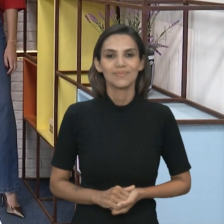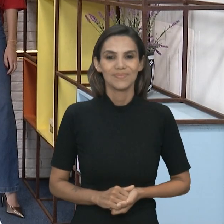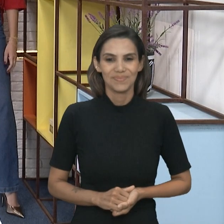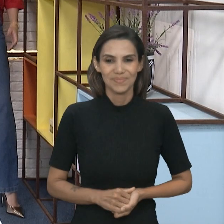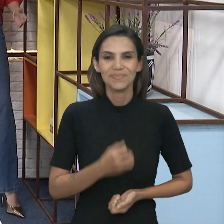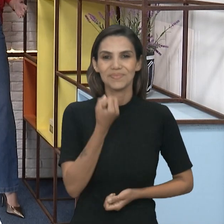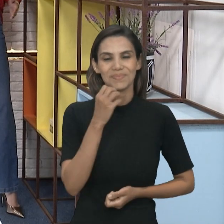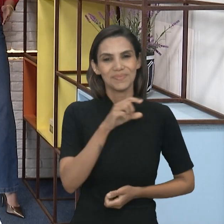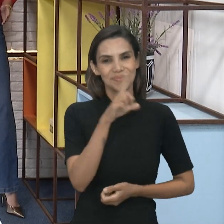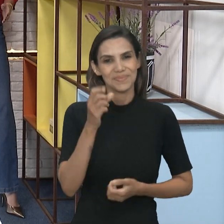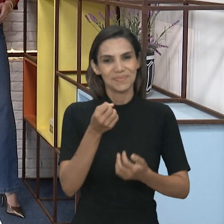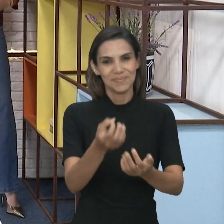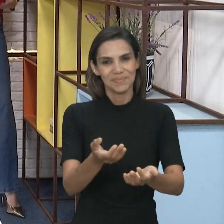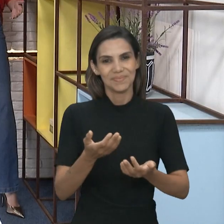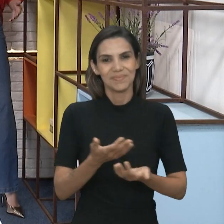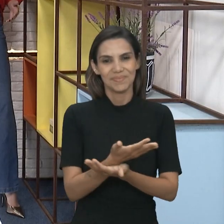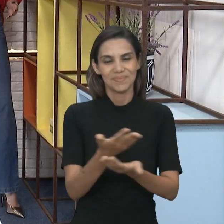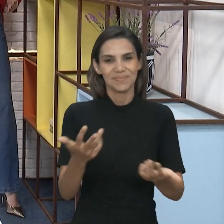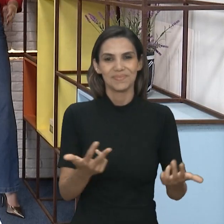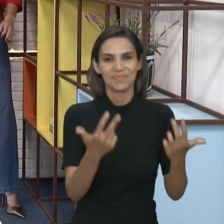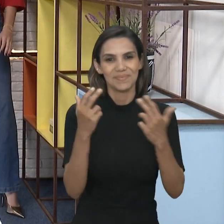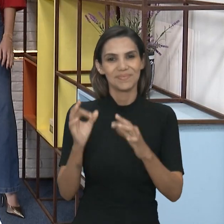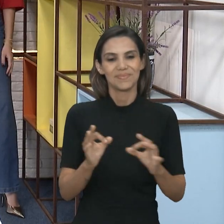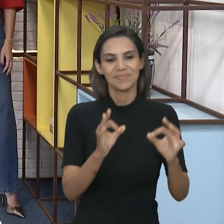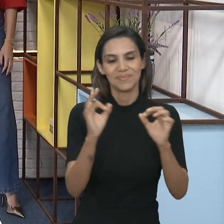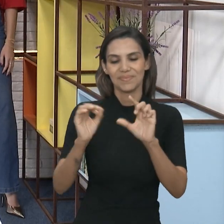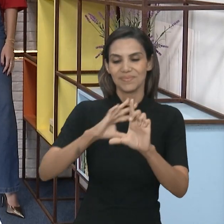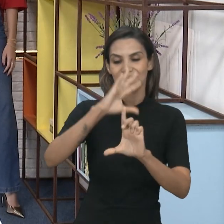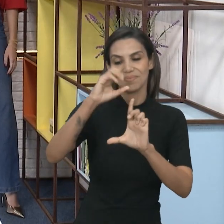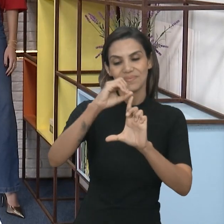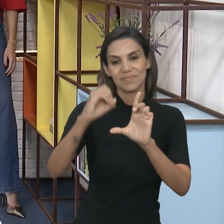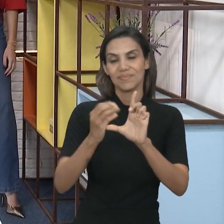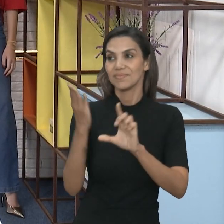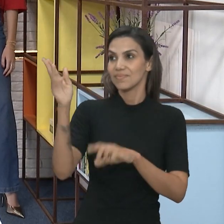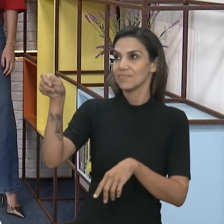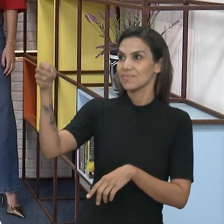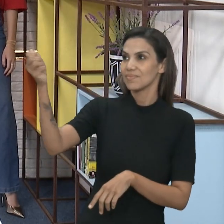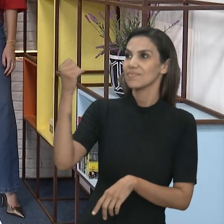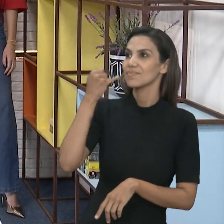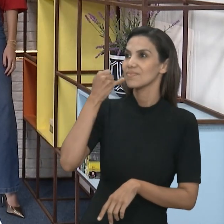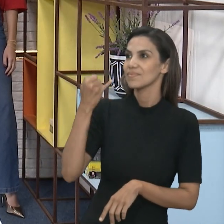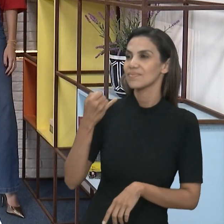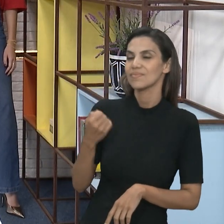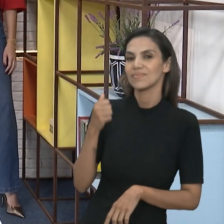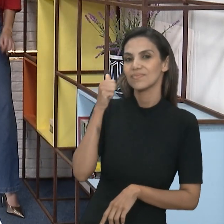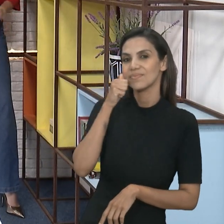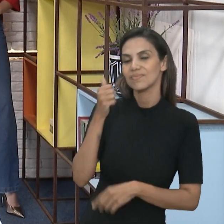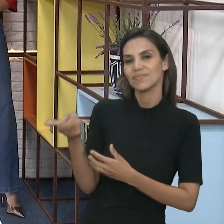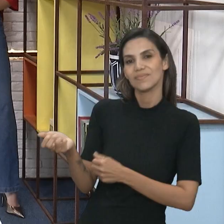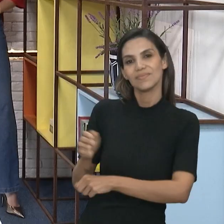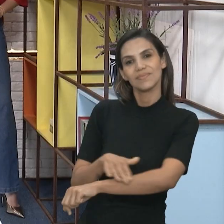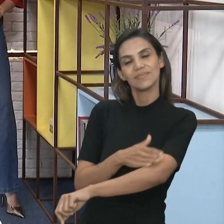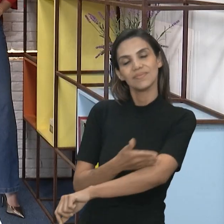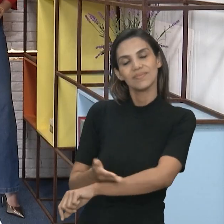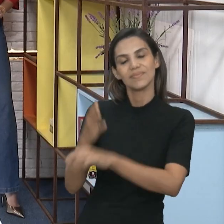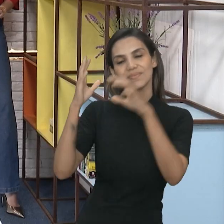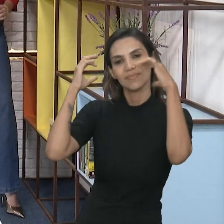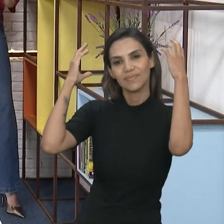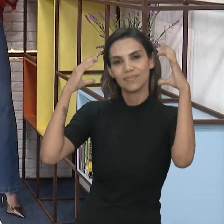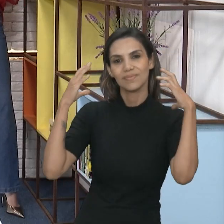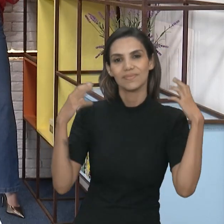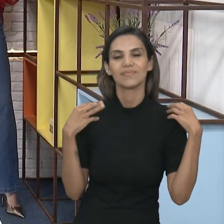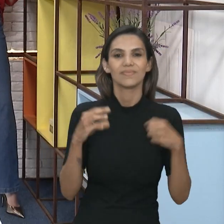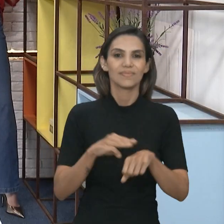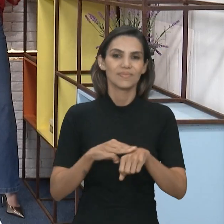Bom dia, sejam bem-vindos e bem-vindas ao Mundo UFG. Eu sou a Isabela Lima, uma jovem mulher branca de cabelos castanhos